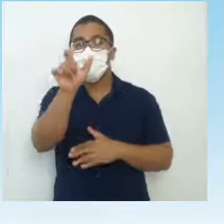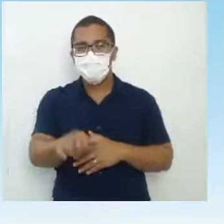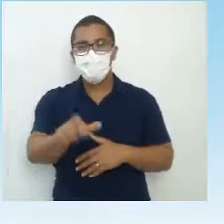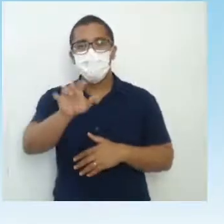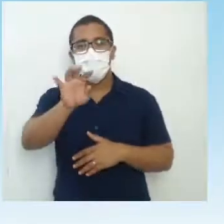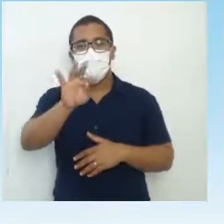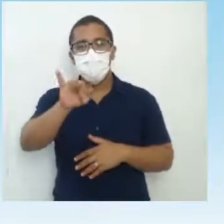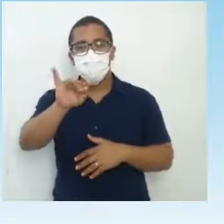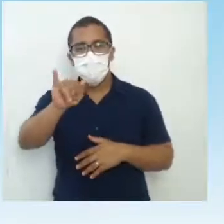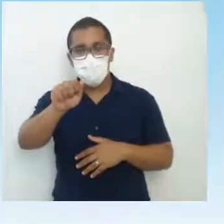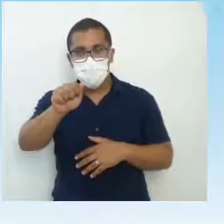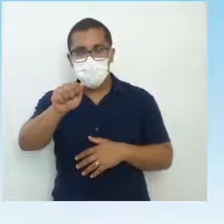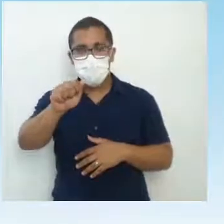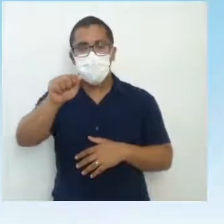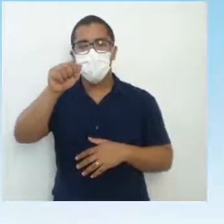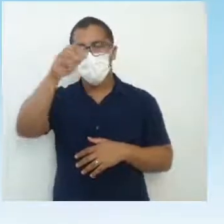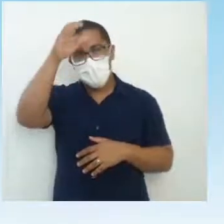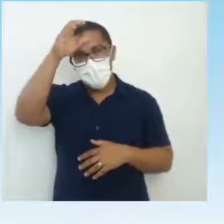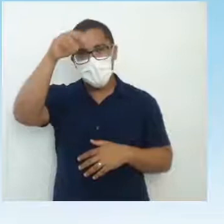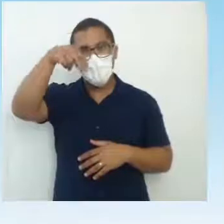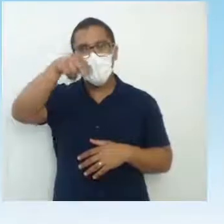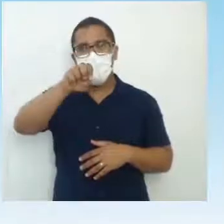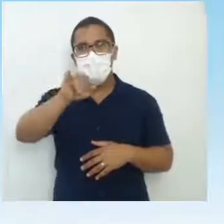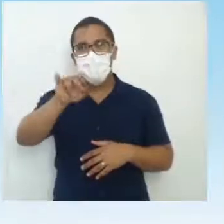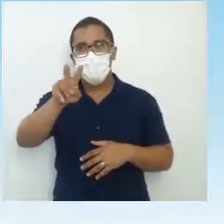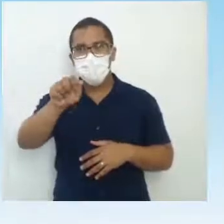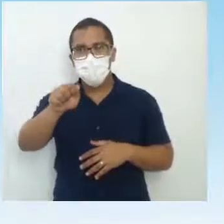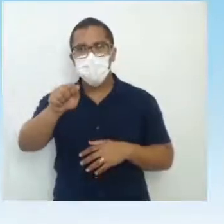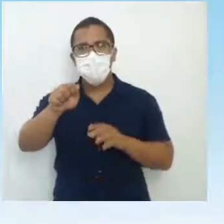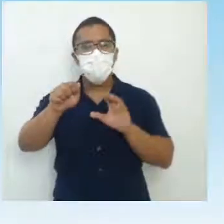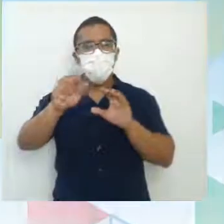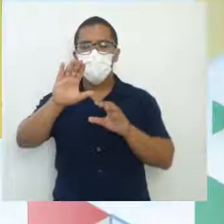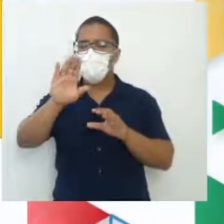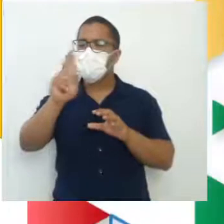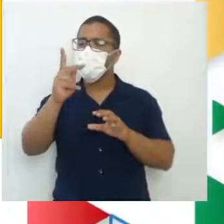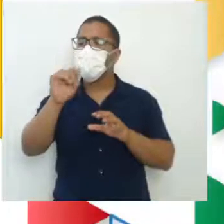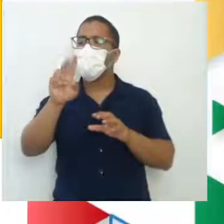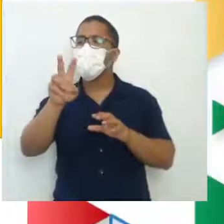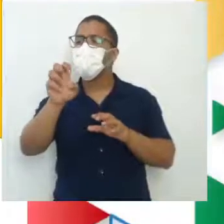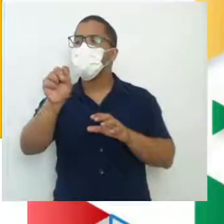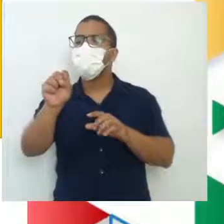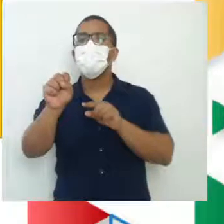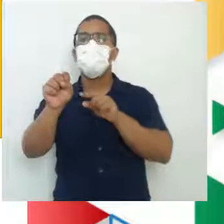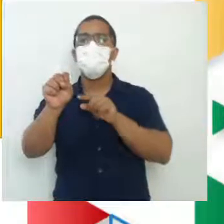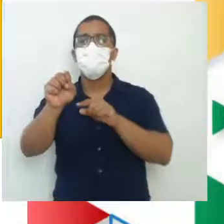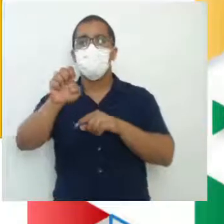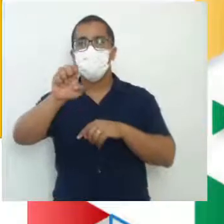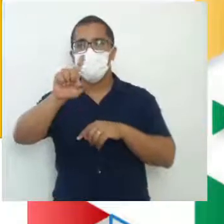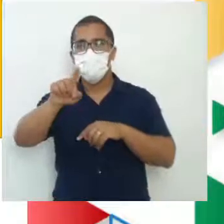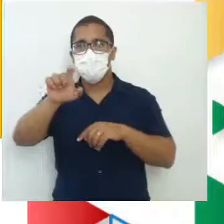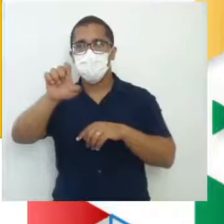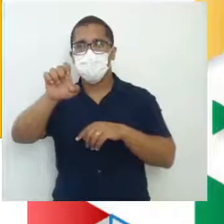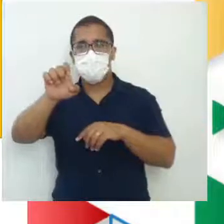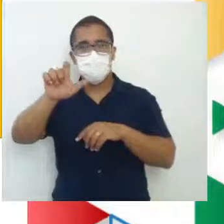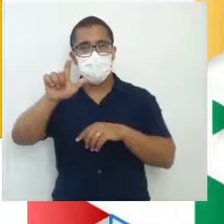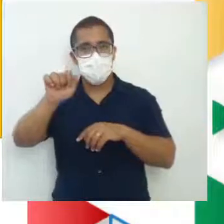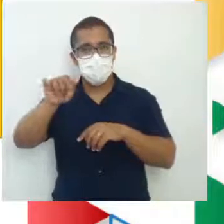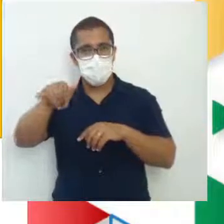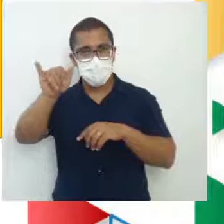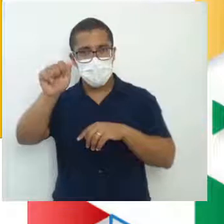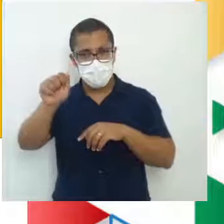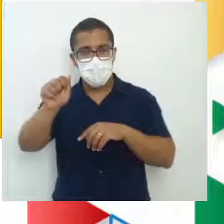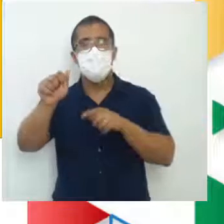seu nome, Neiva Chaves. Na tela, nós podemos ver Neiva Chaves Zelaya, que nós já vimos. Ela nasceu